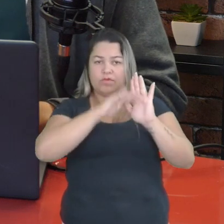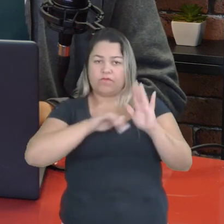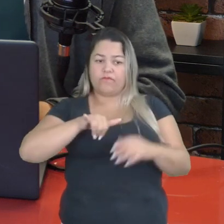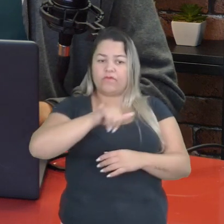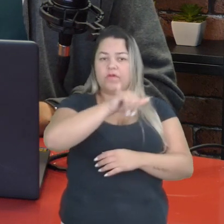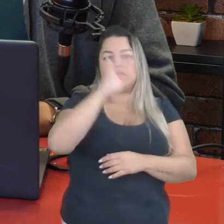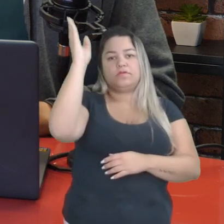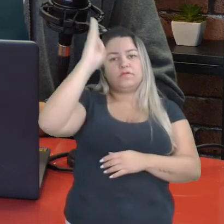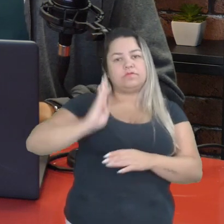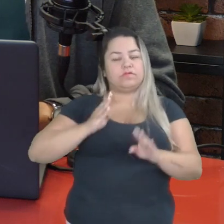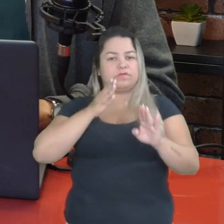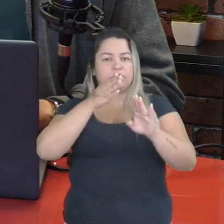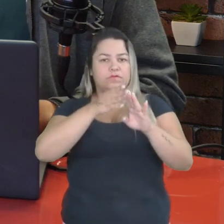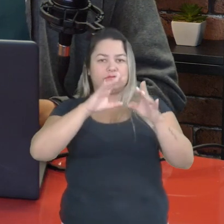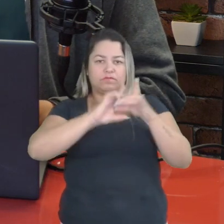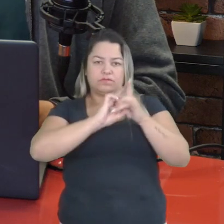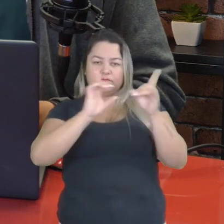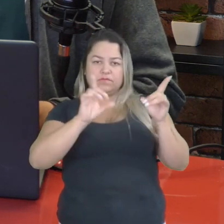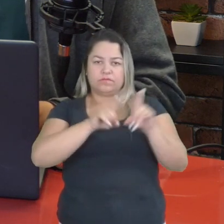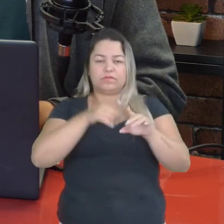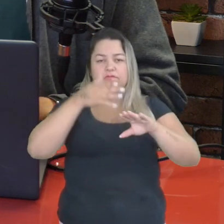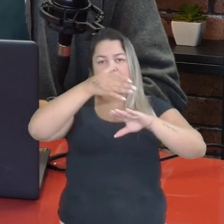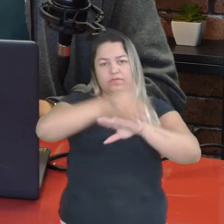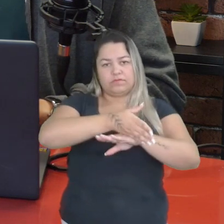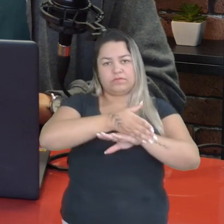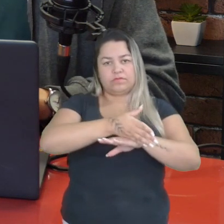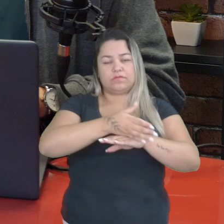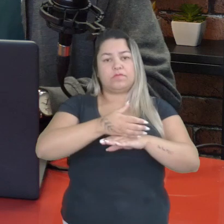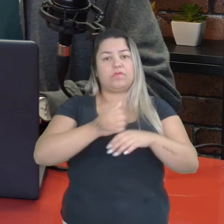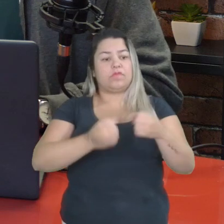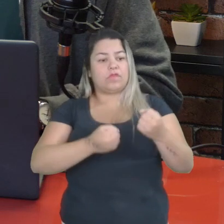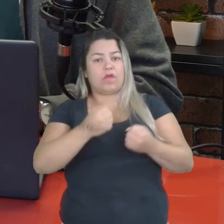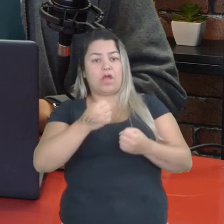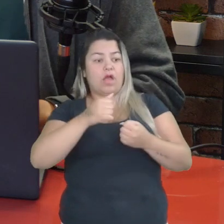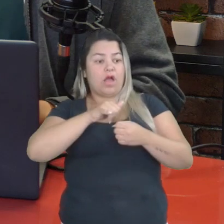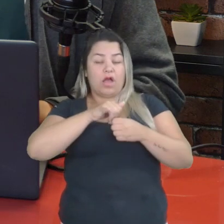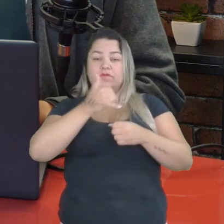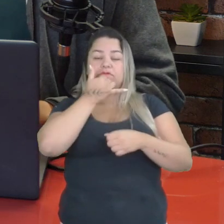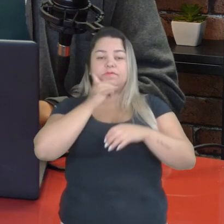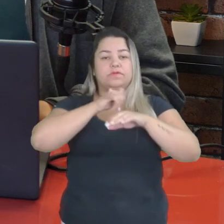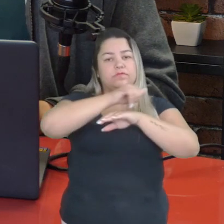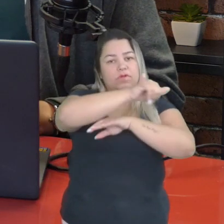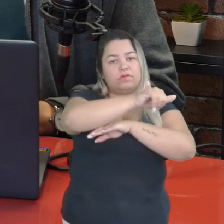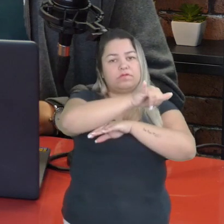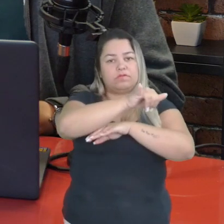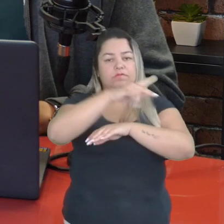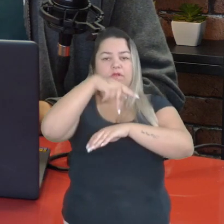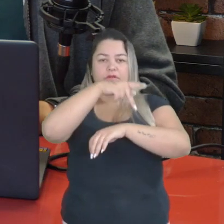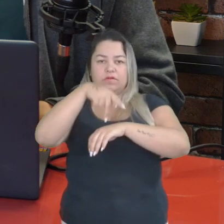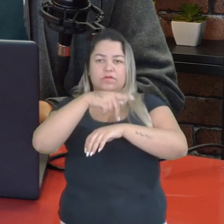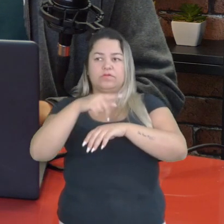programa Voa Brasil, com o objetivo de democratizar o acesso ao transporte aéreo no país. A iniciativa